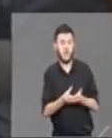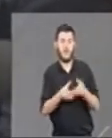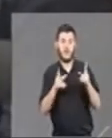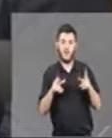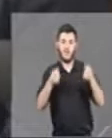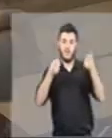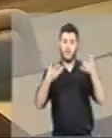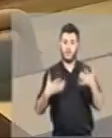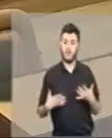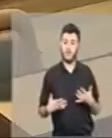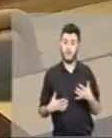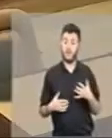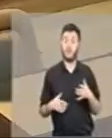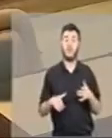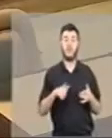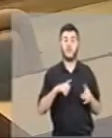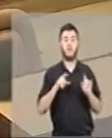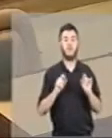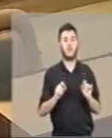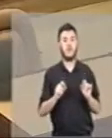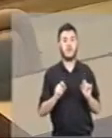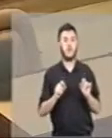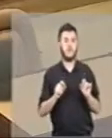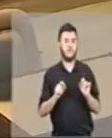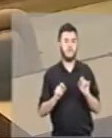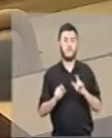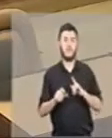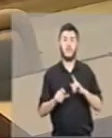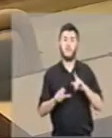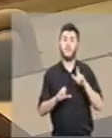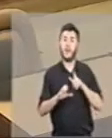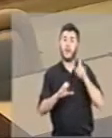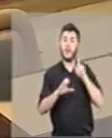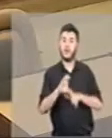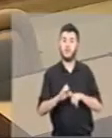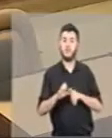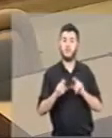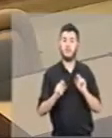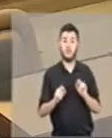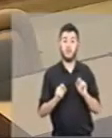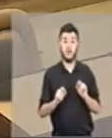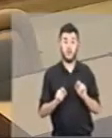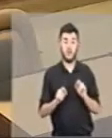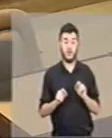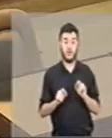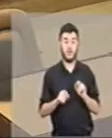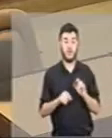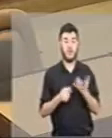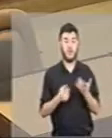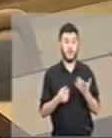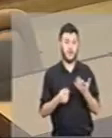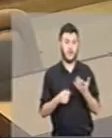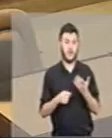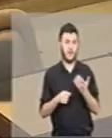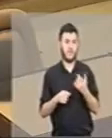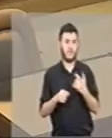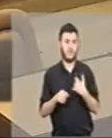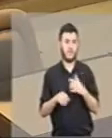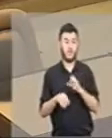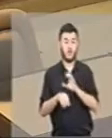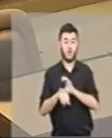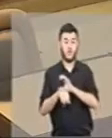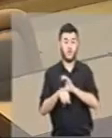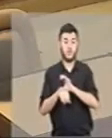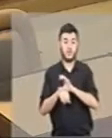depender precisamente da condição funcional ostentada por aquele que sofre a investigação